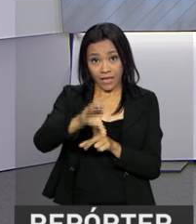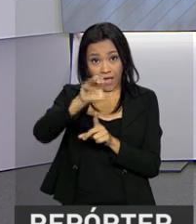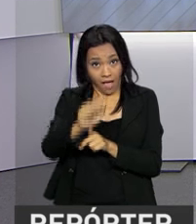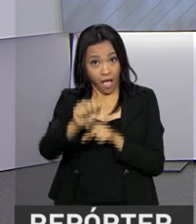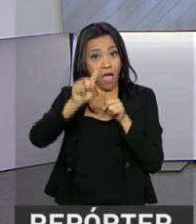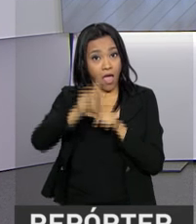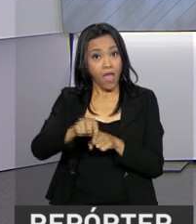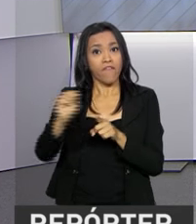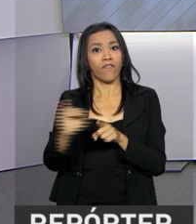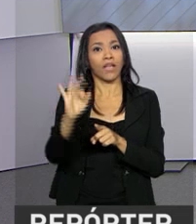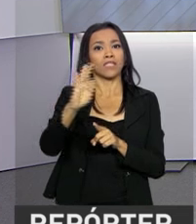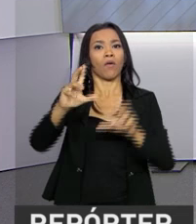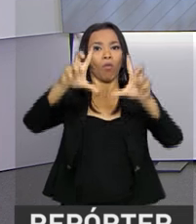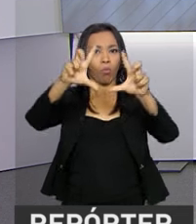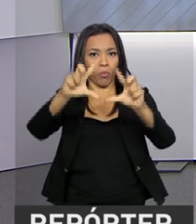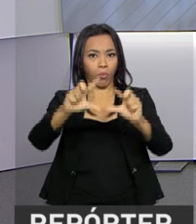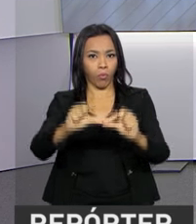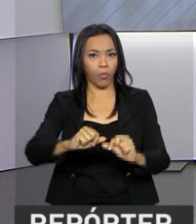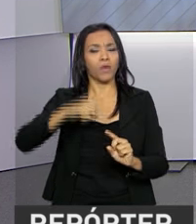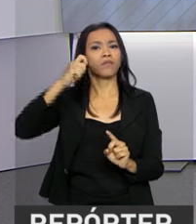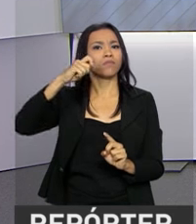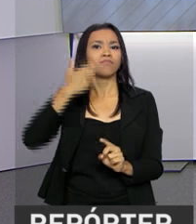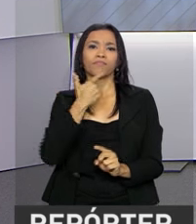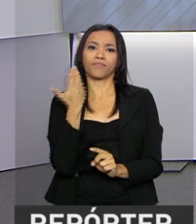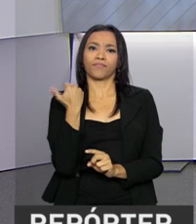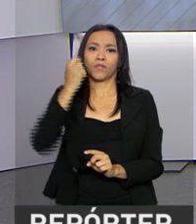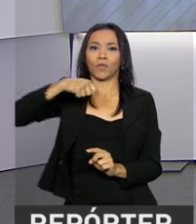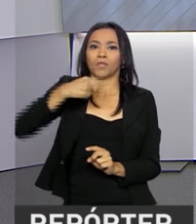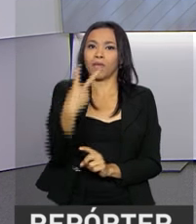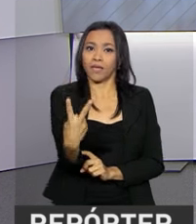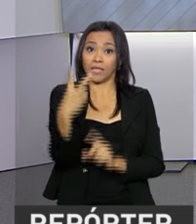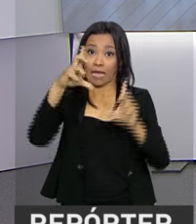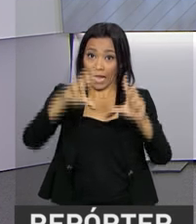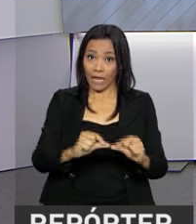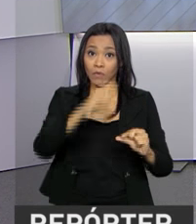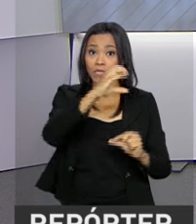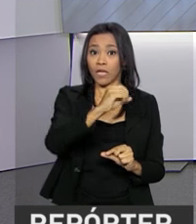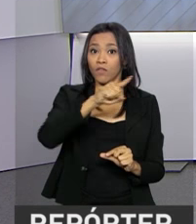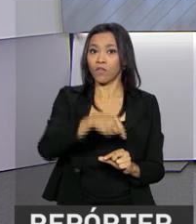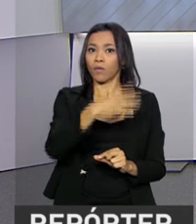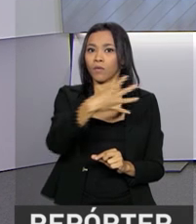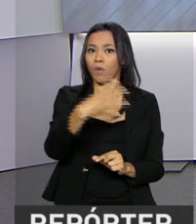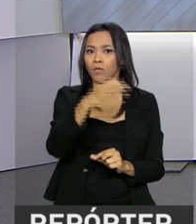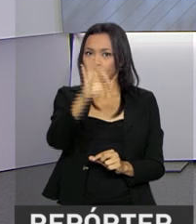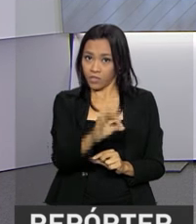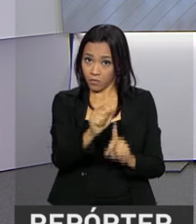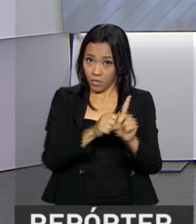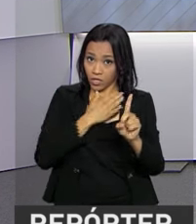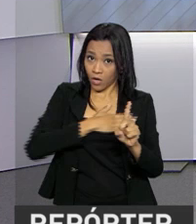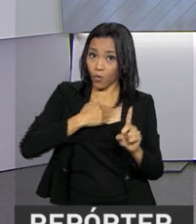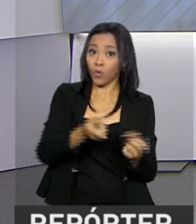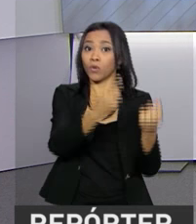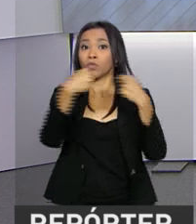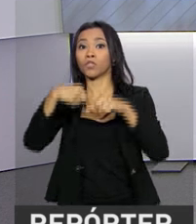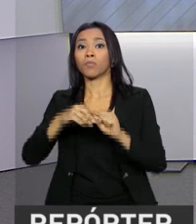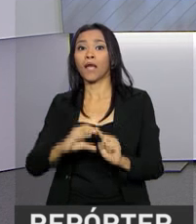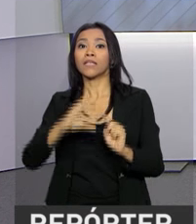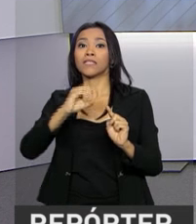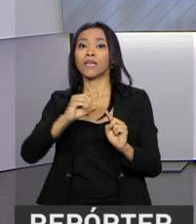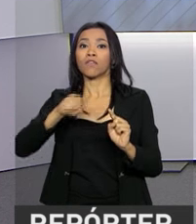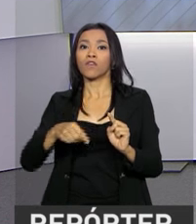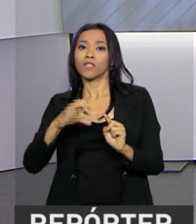oficial desacelerou pelo segundo mês seguido. O índice caiu de 0,44% em agosto para